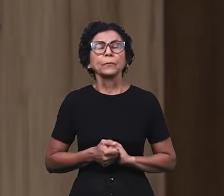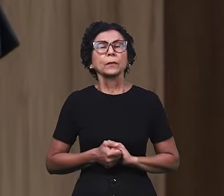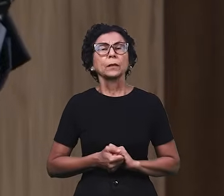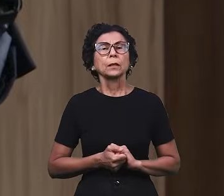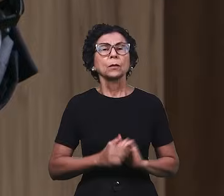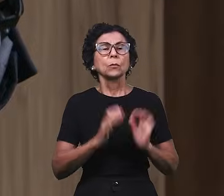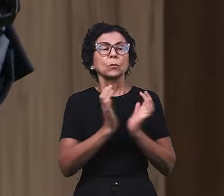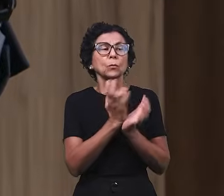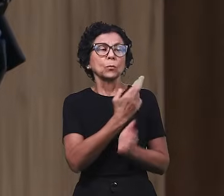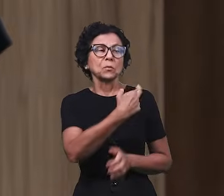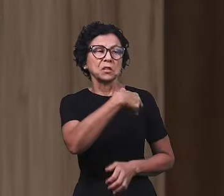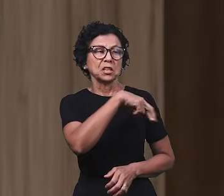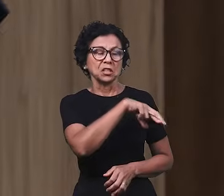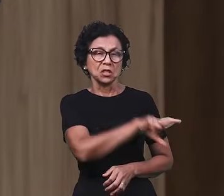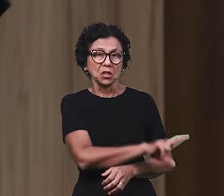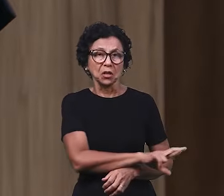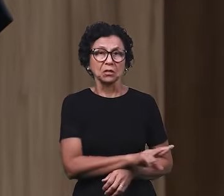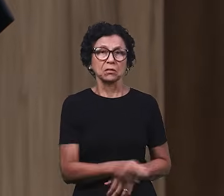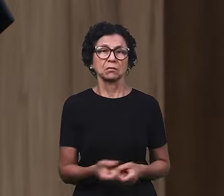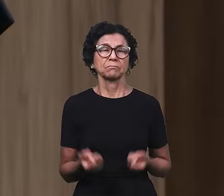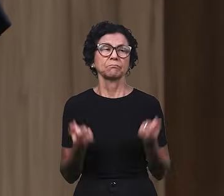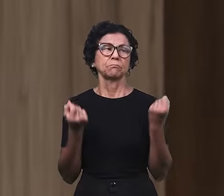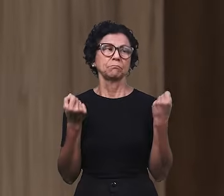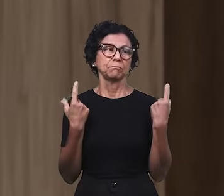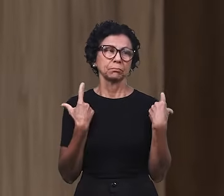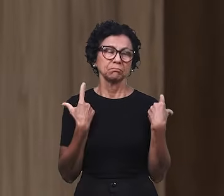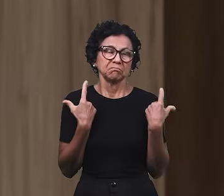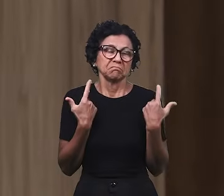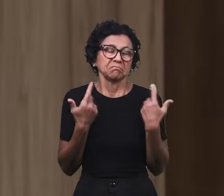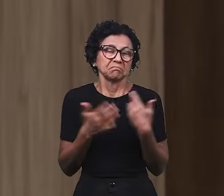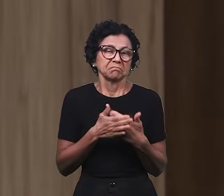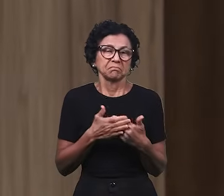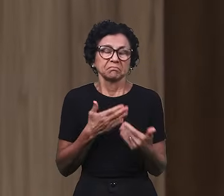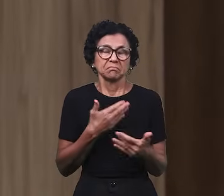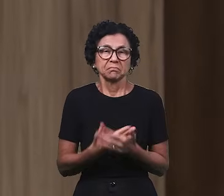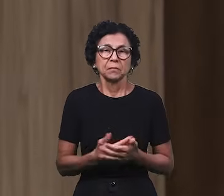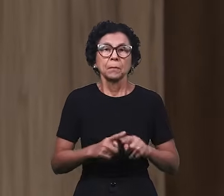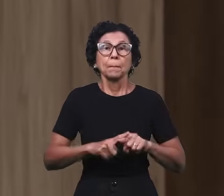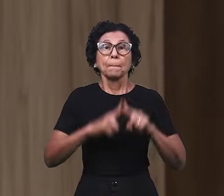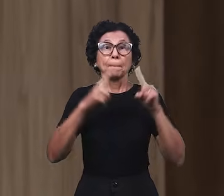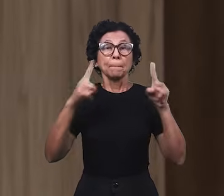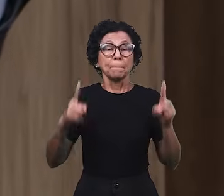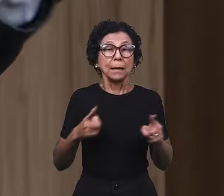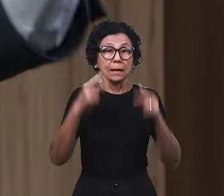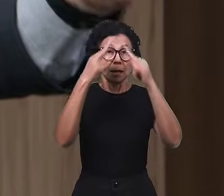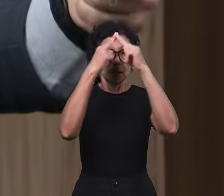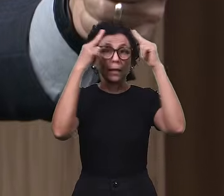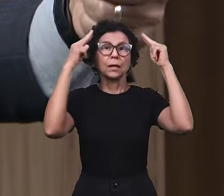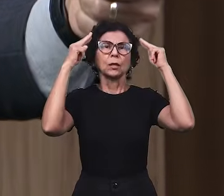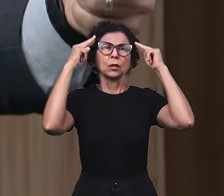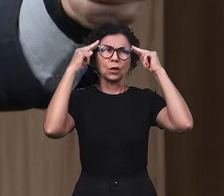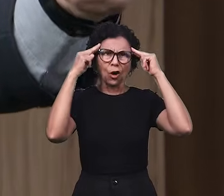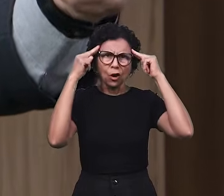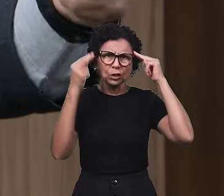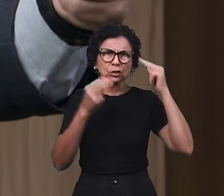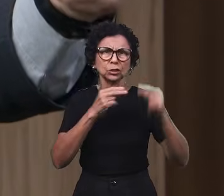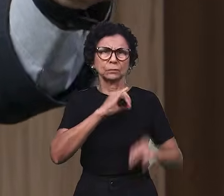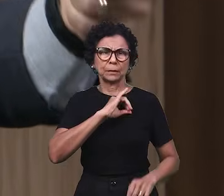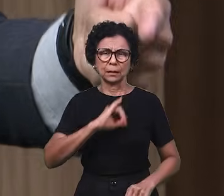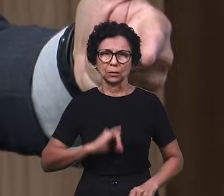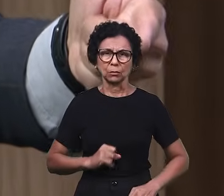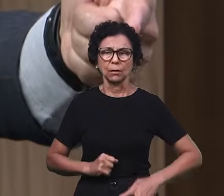que os religiosos não se interessaram, Herodes se interessou. Aquilo que eles